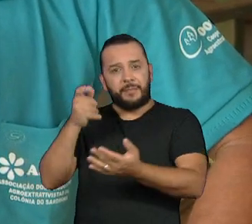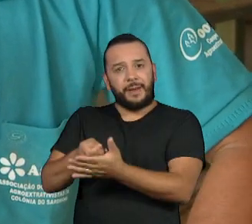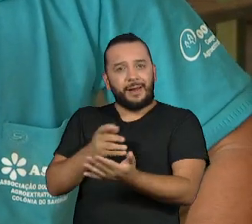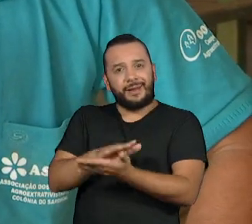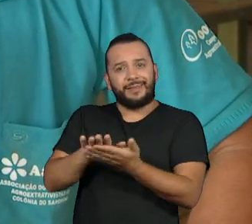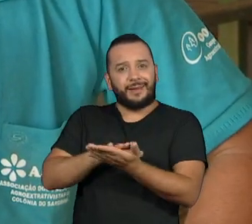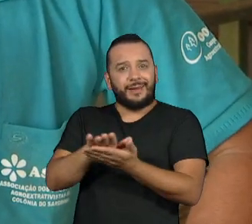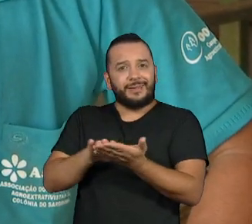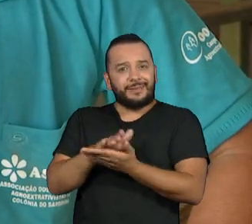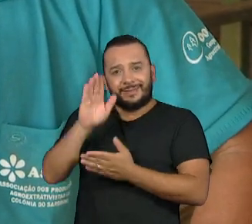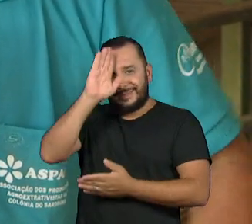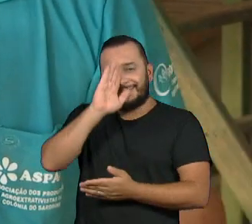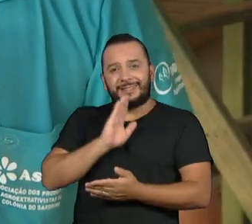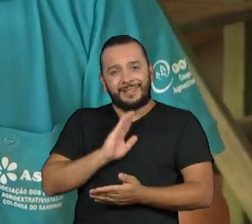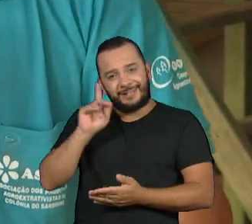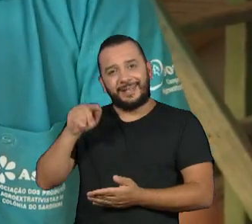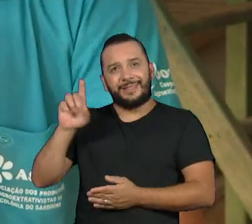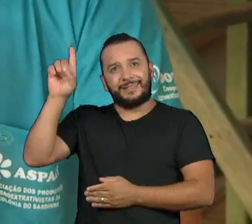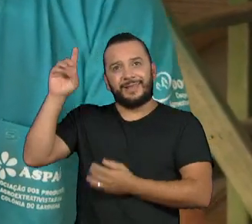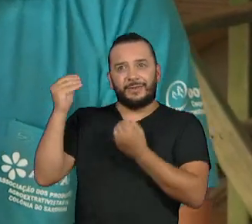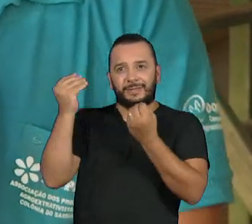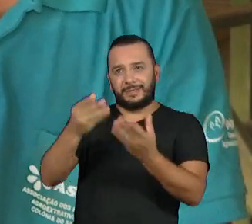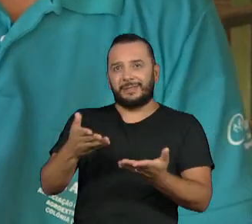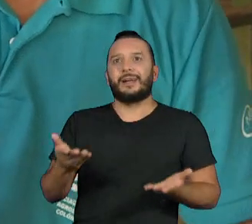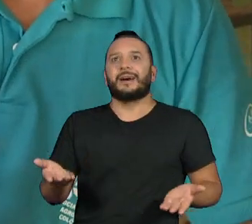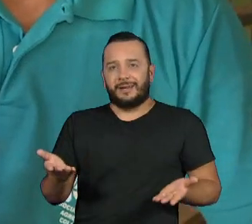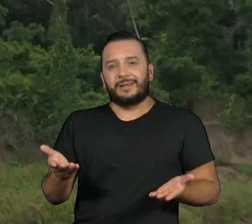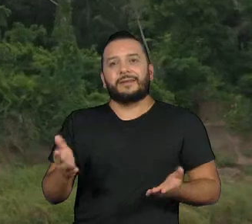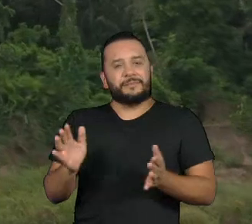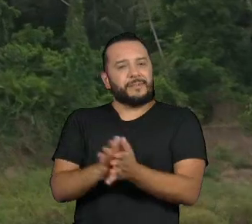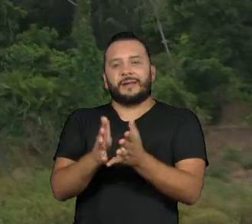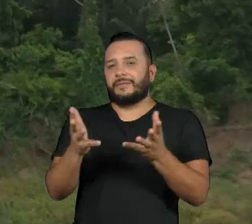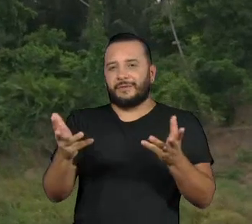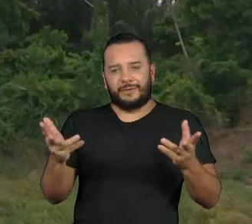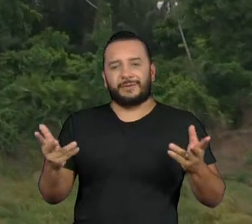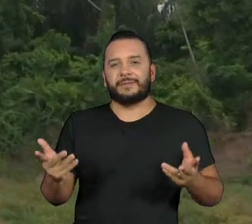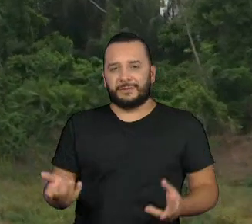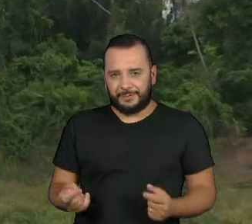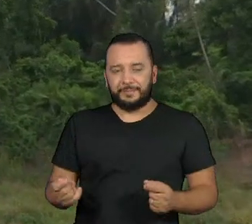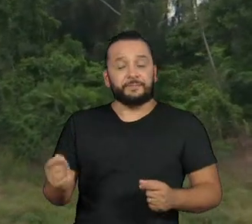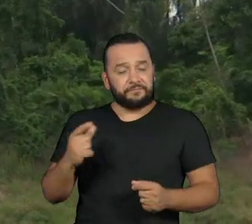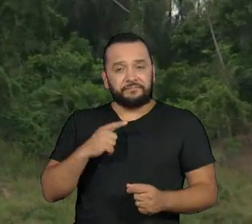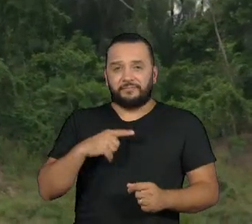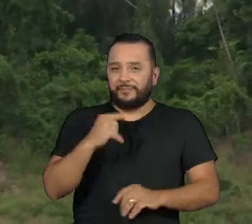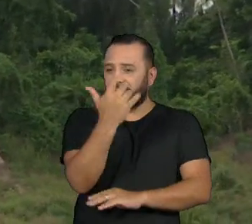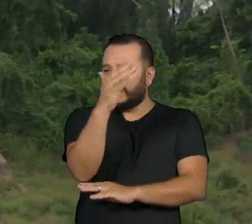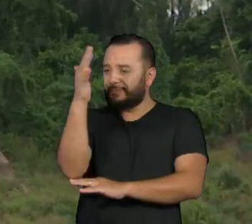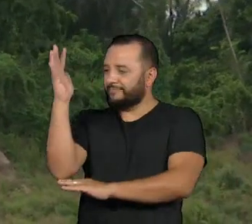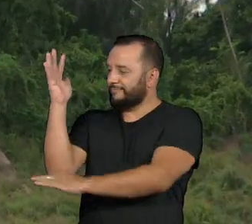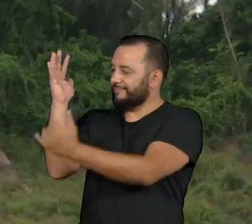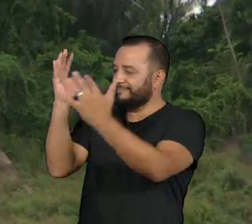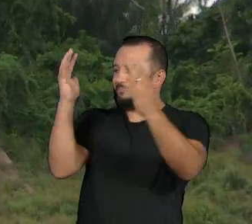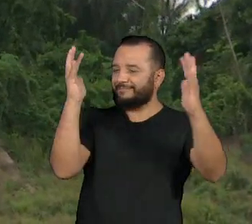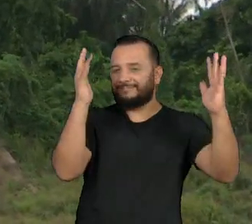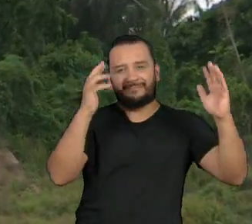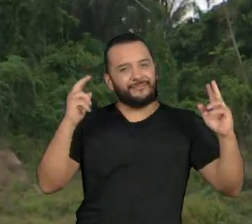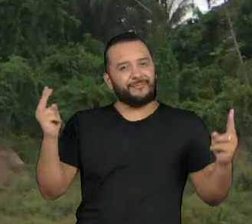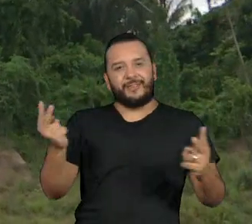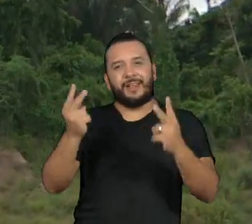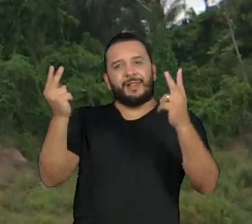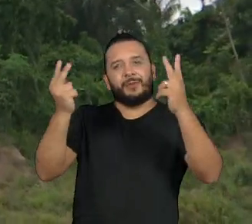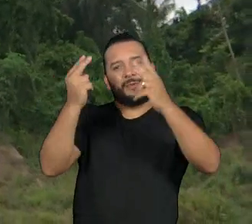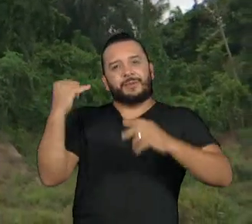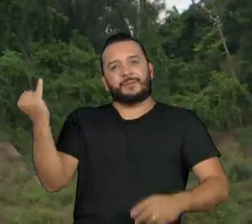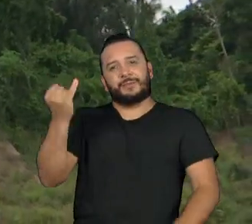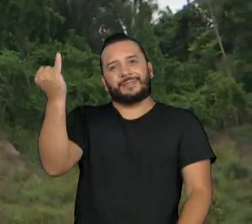né? É coisa, obra de Deus, né? É coisa muito maravilhosa, né? Um tesouro natural de valor incalculável, ao